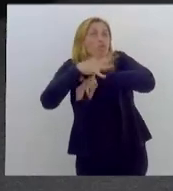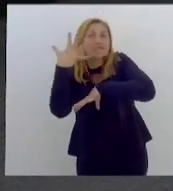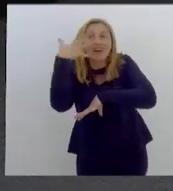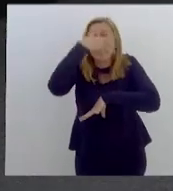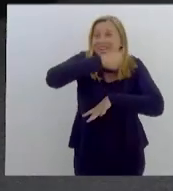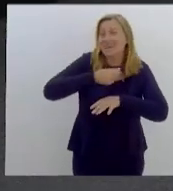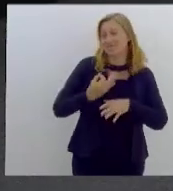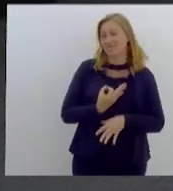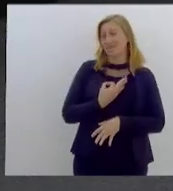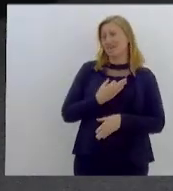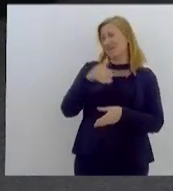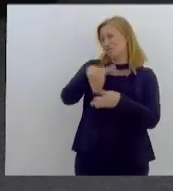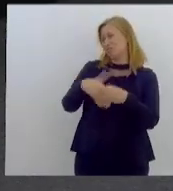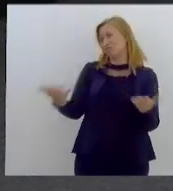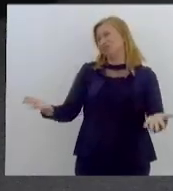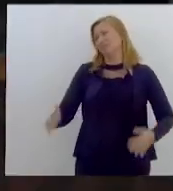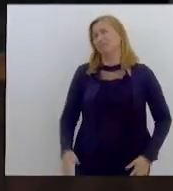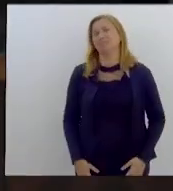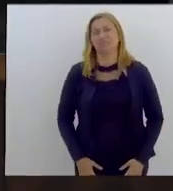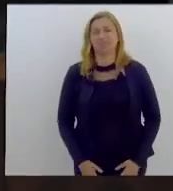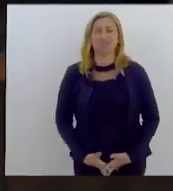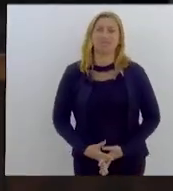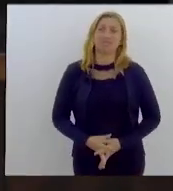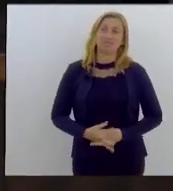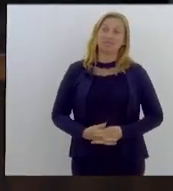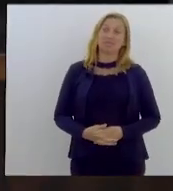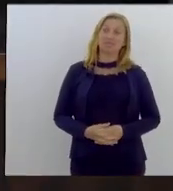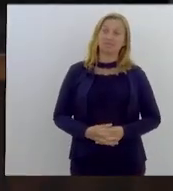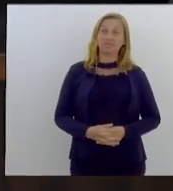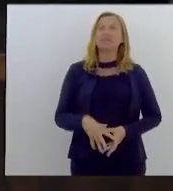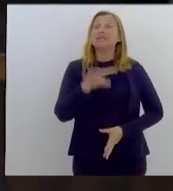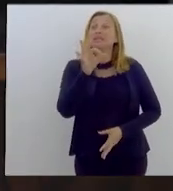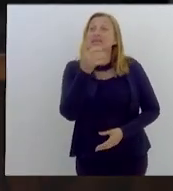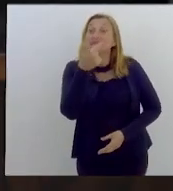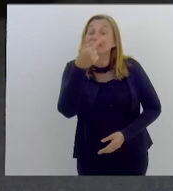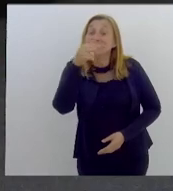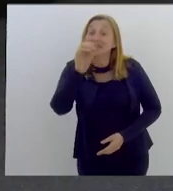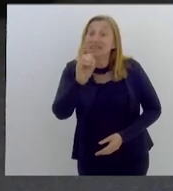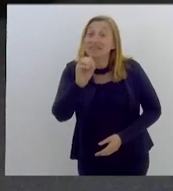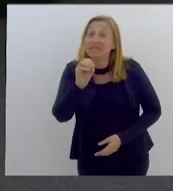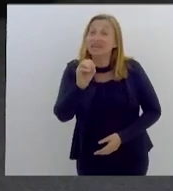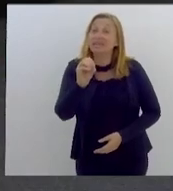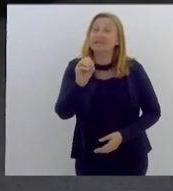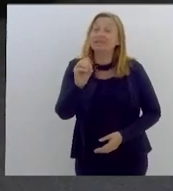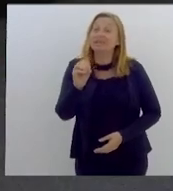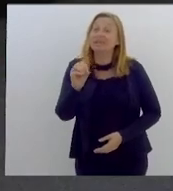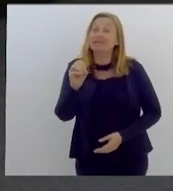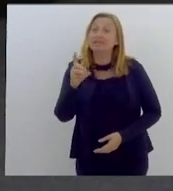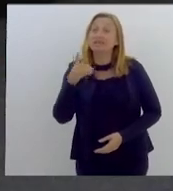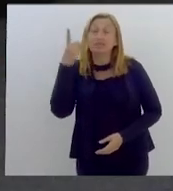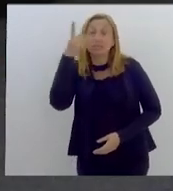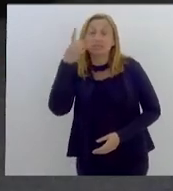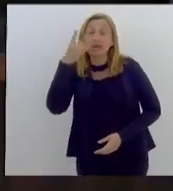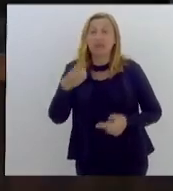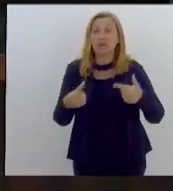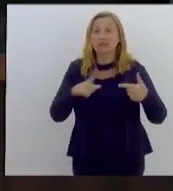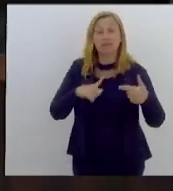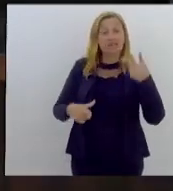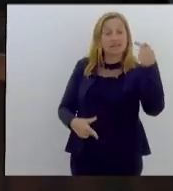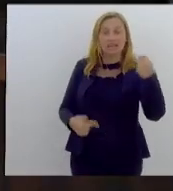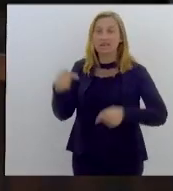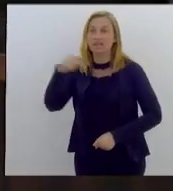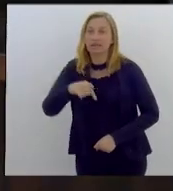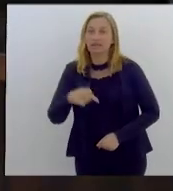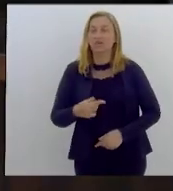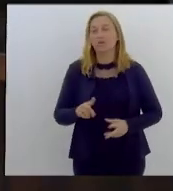aqui votando medalha, pô. Não, eu ia encaminhar... Tem 70 presenças, tem 7 aqui. Eu ia